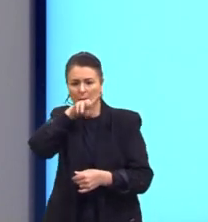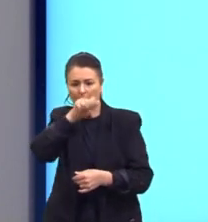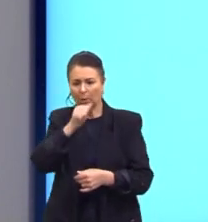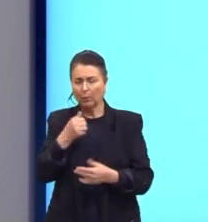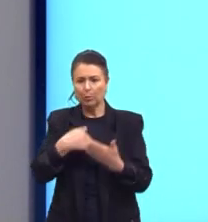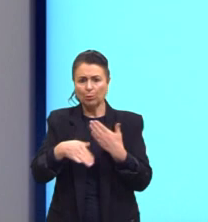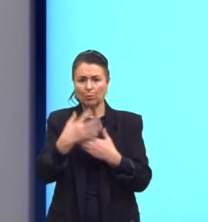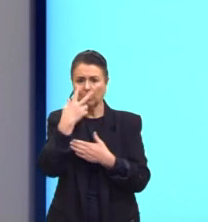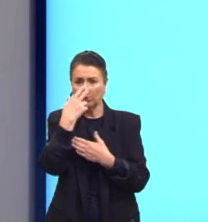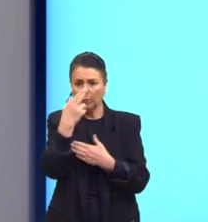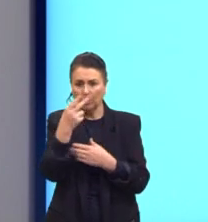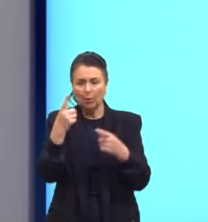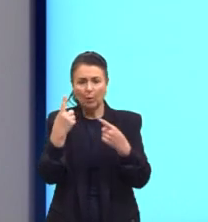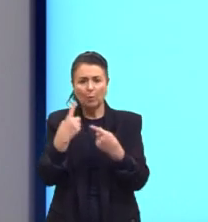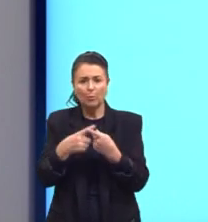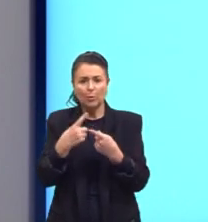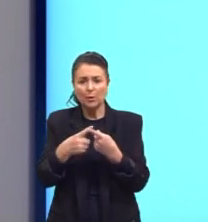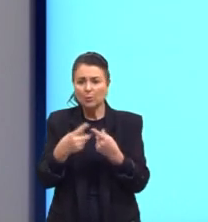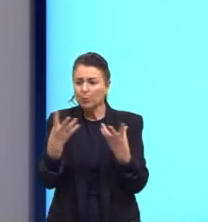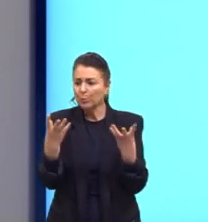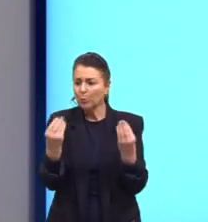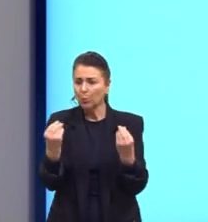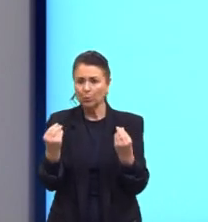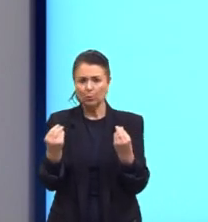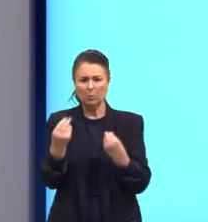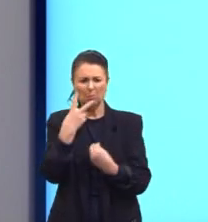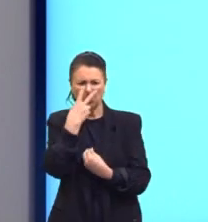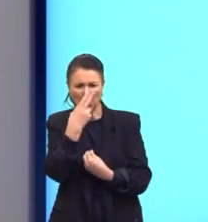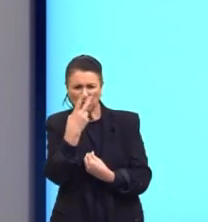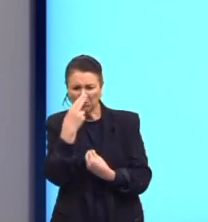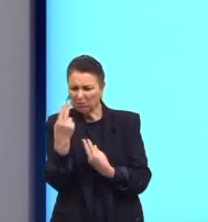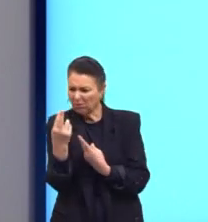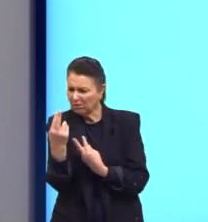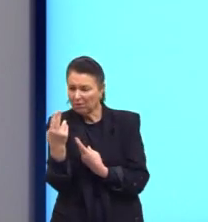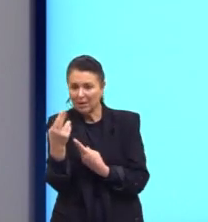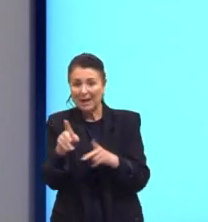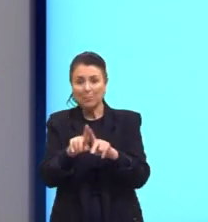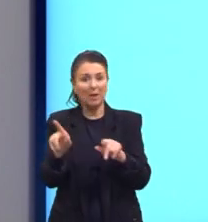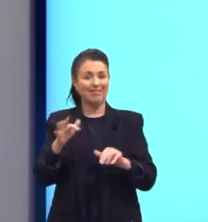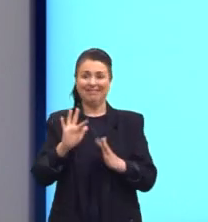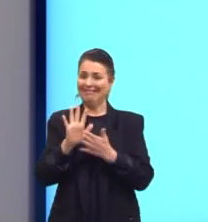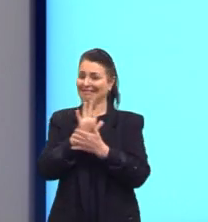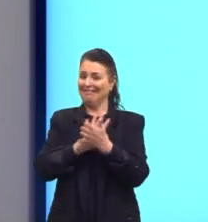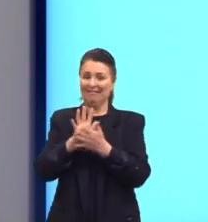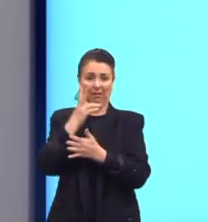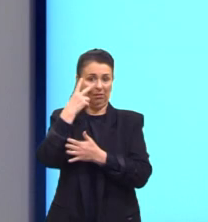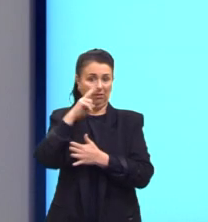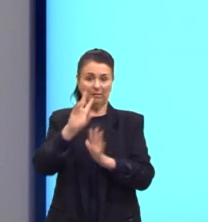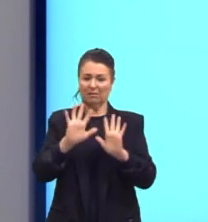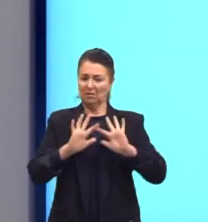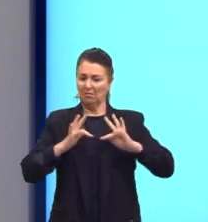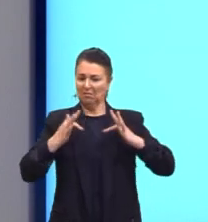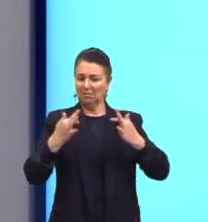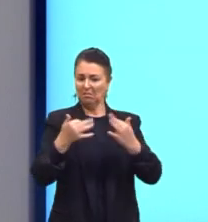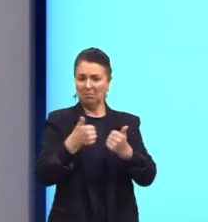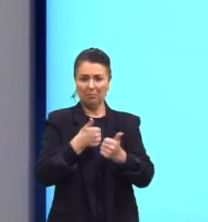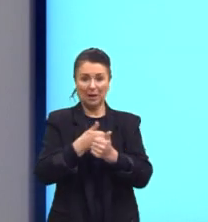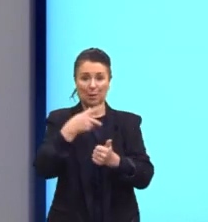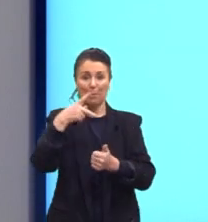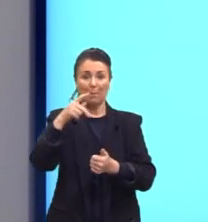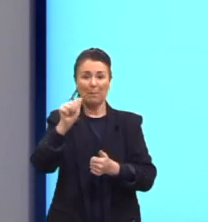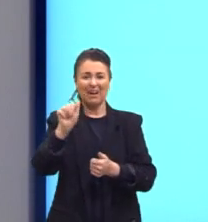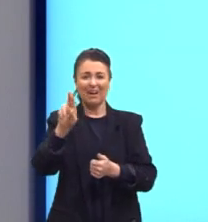animal porque eles são muito semelhantes mas eles não tem parentesco com gente então isso é uma